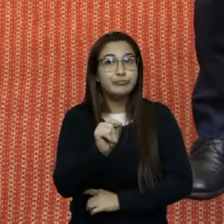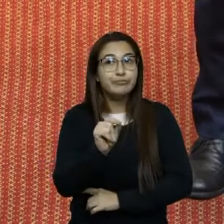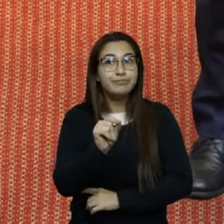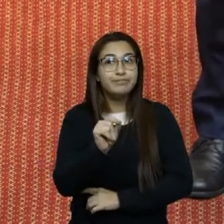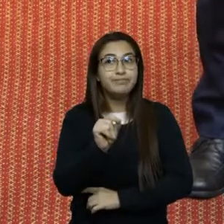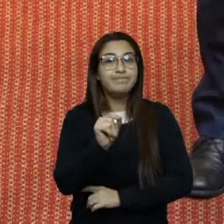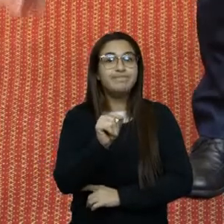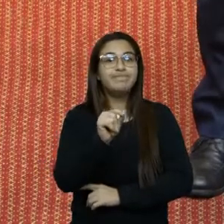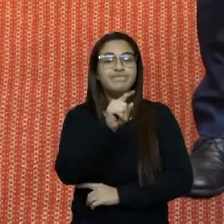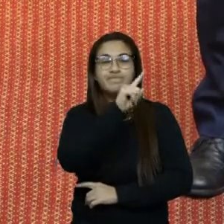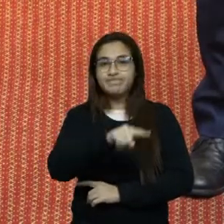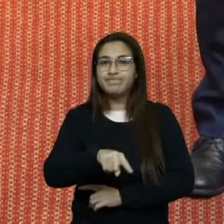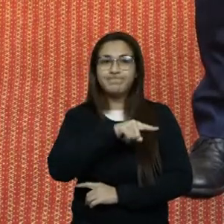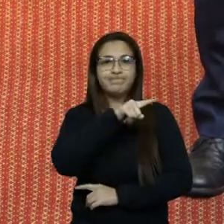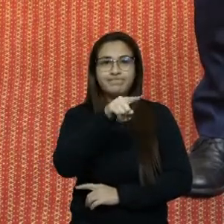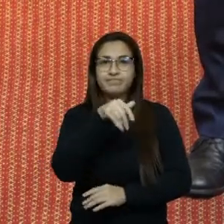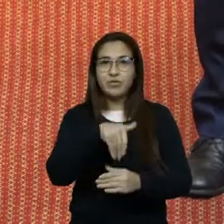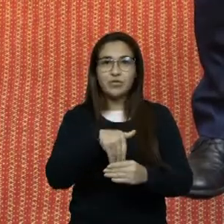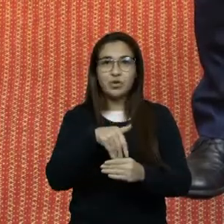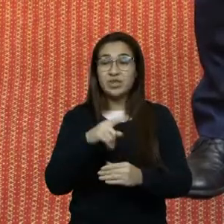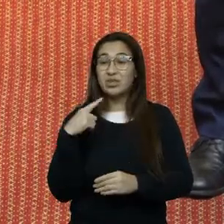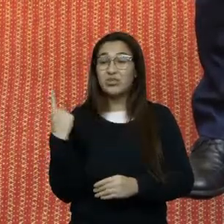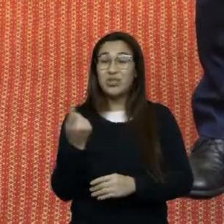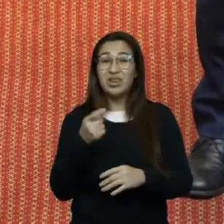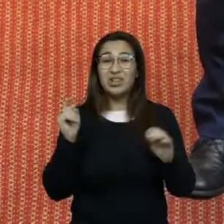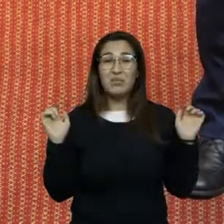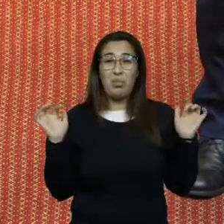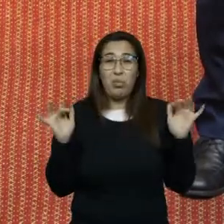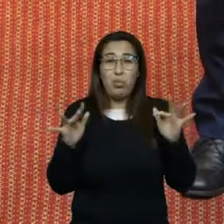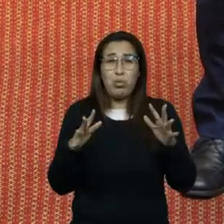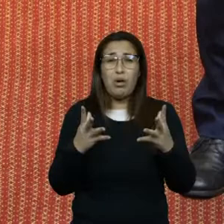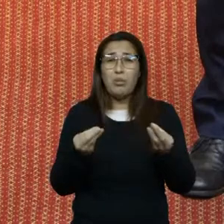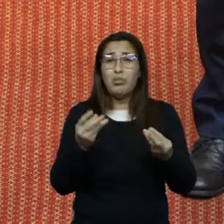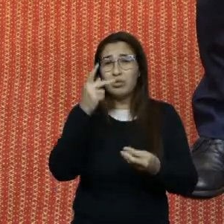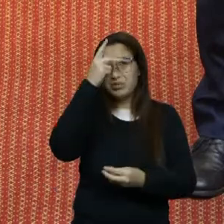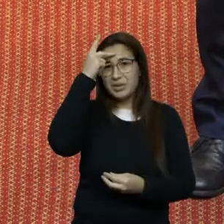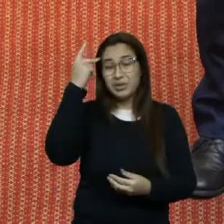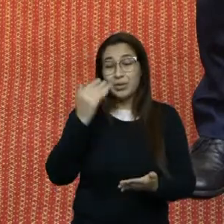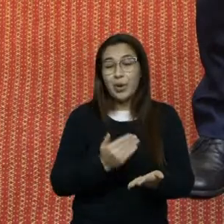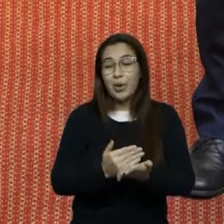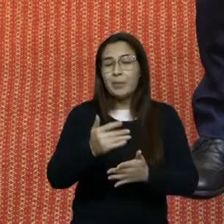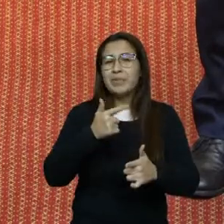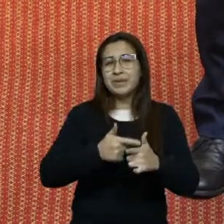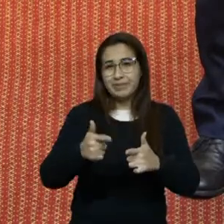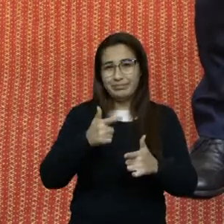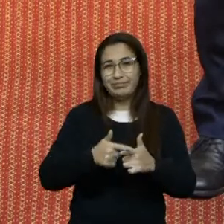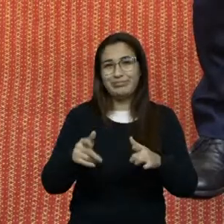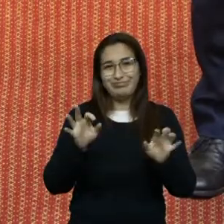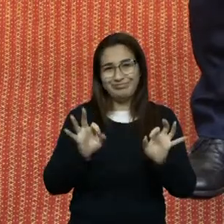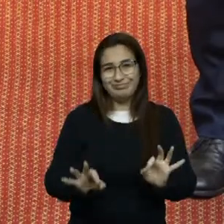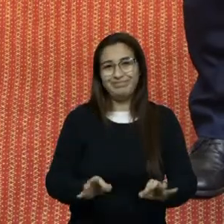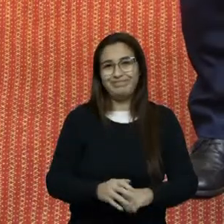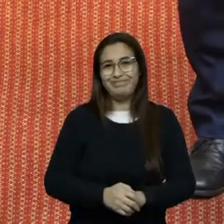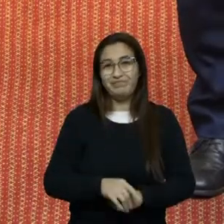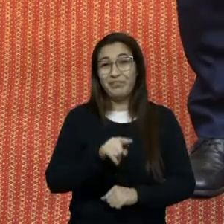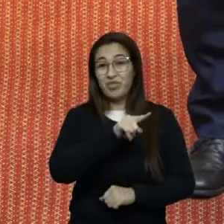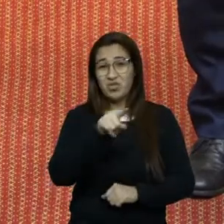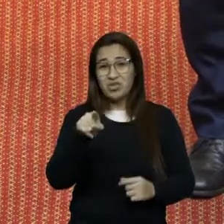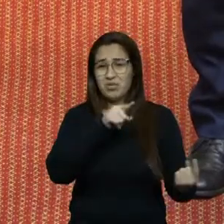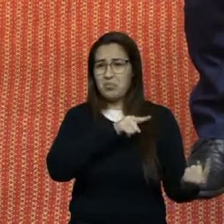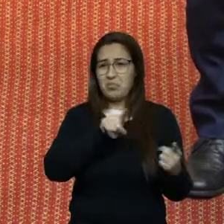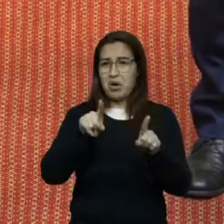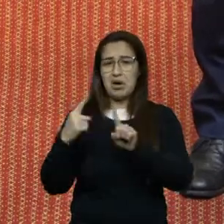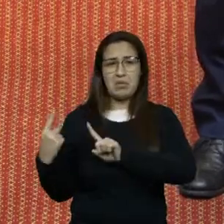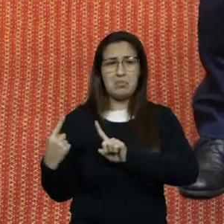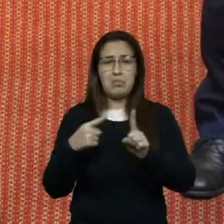adiaram a votação com a casa cheia de gente aqui e aí começou o problema e aqueles que vocês estão acusando de